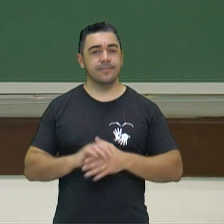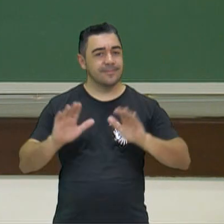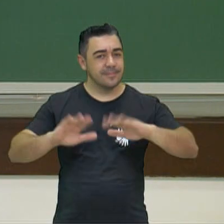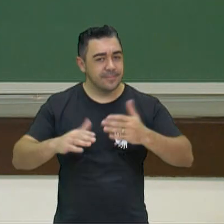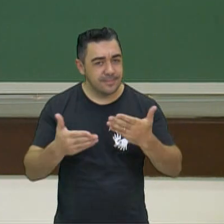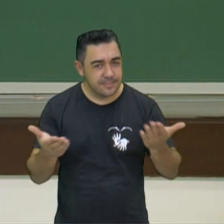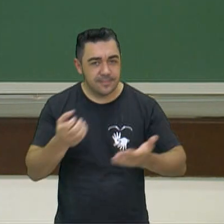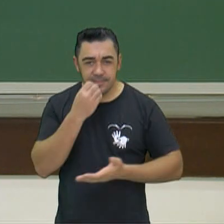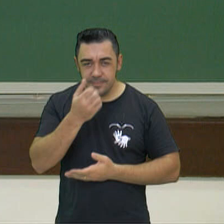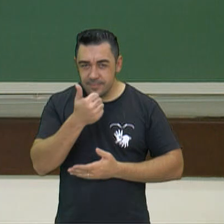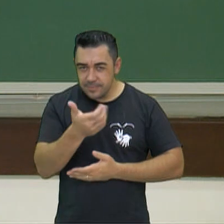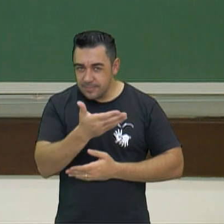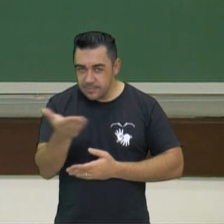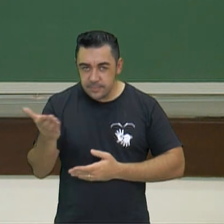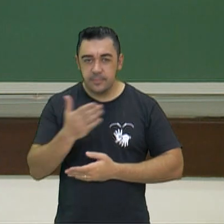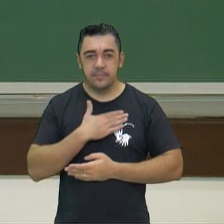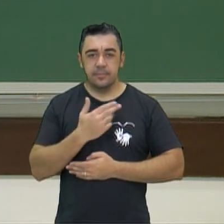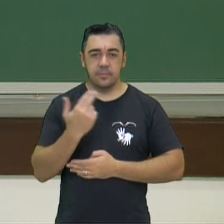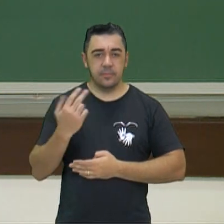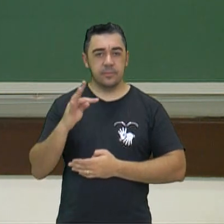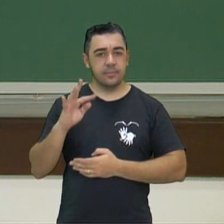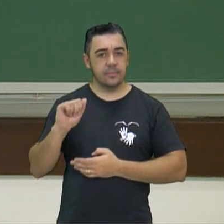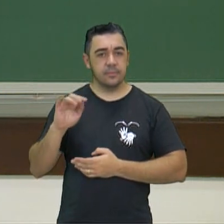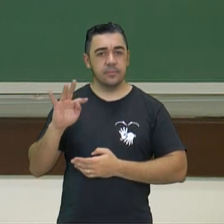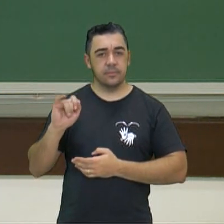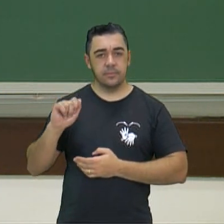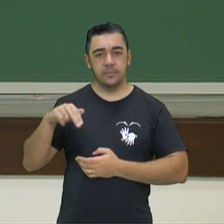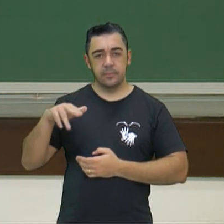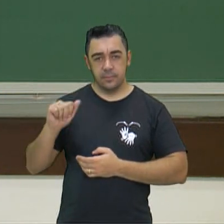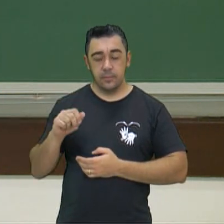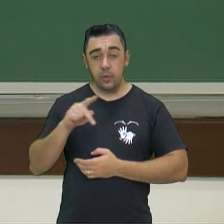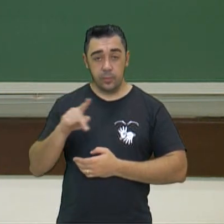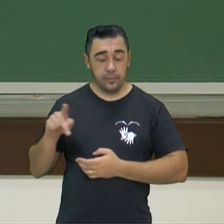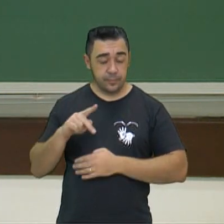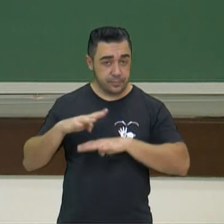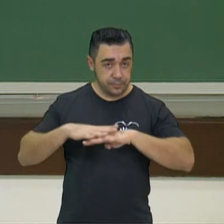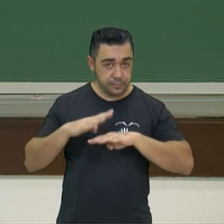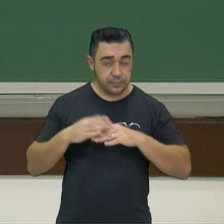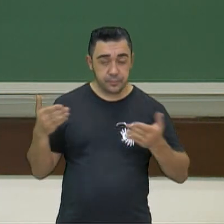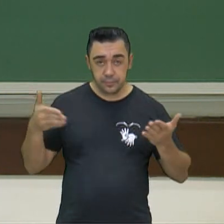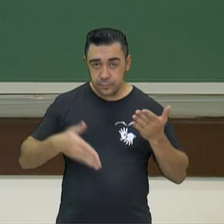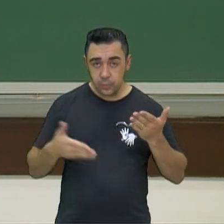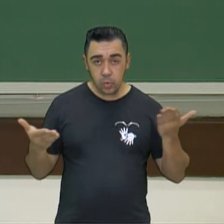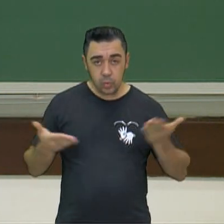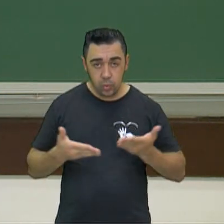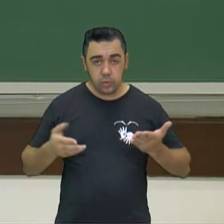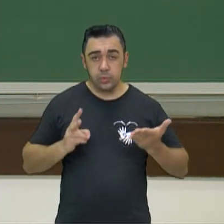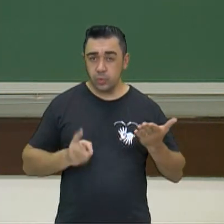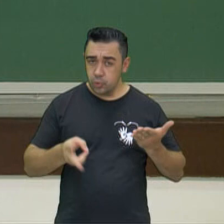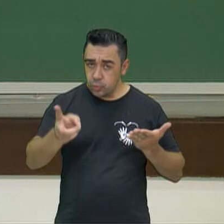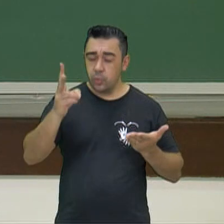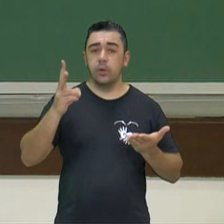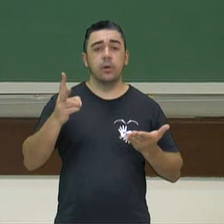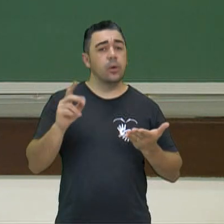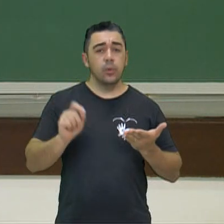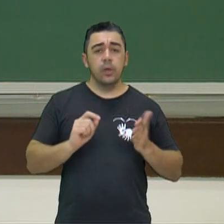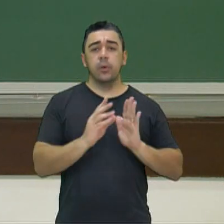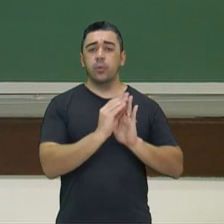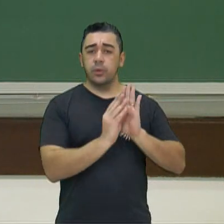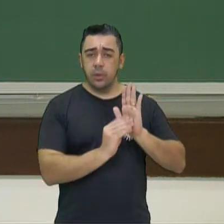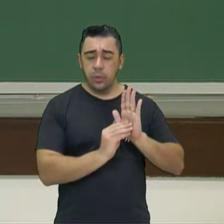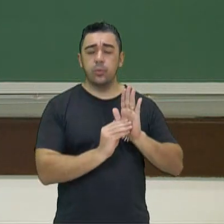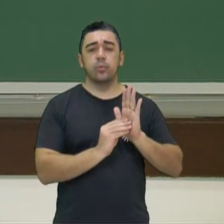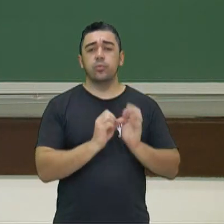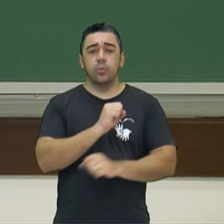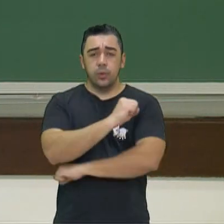Olá, tudo bem? O meu nome é Tatiana, eu sou professora de matemática e nós estamos aqui hoje para dar continuidade ao conteúdo do